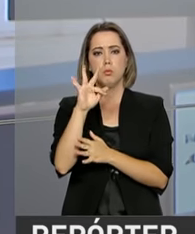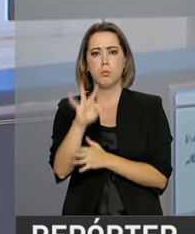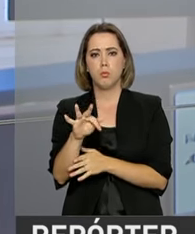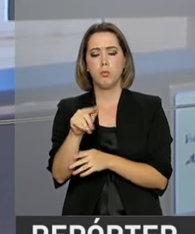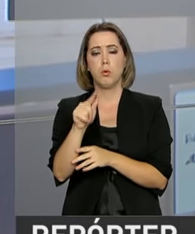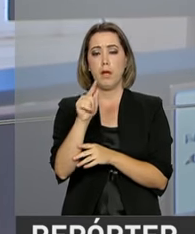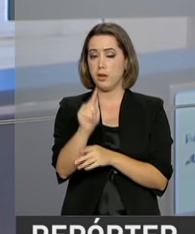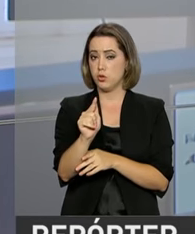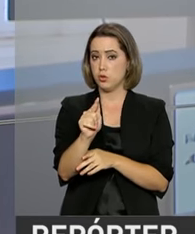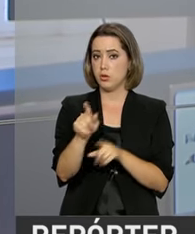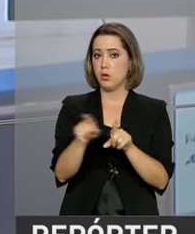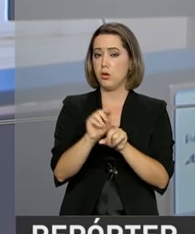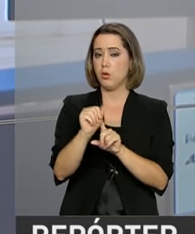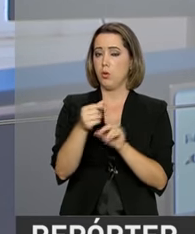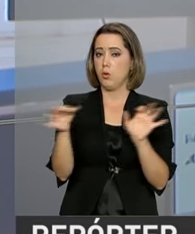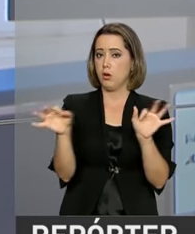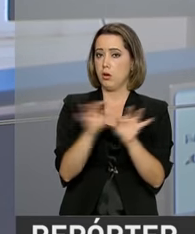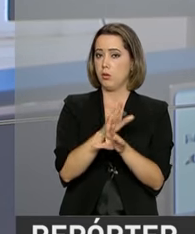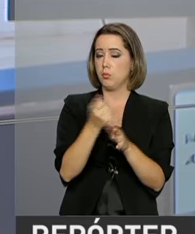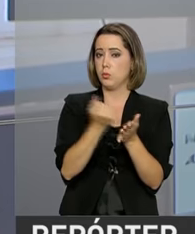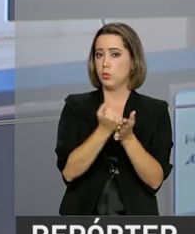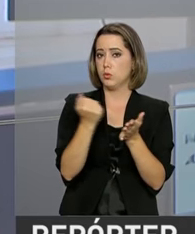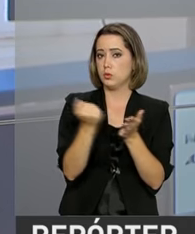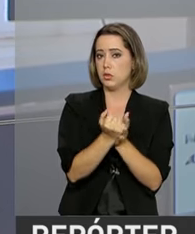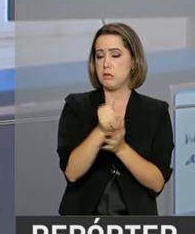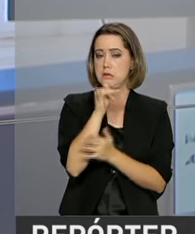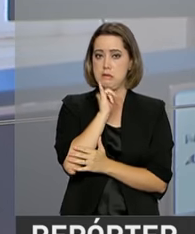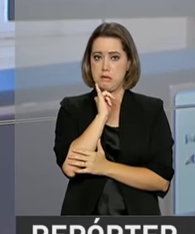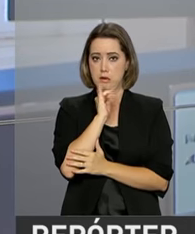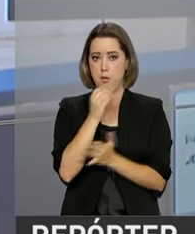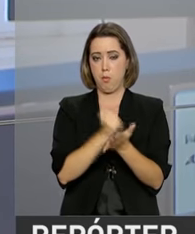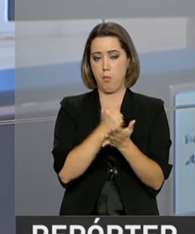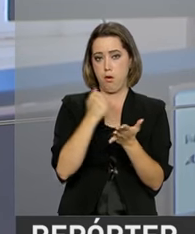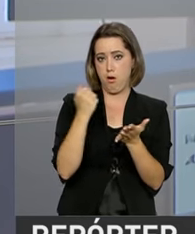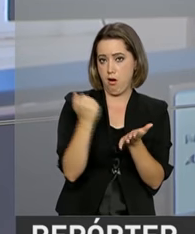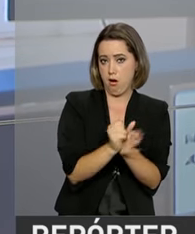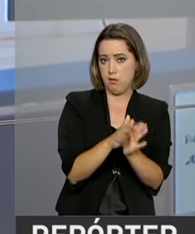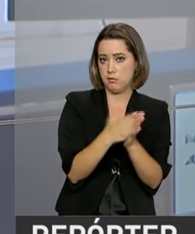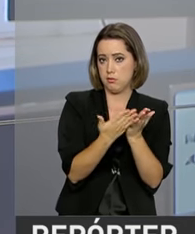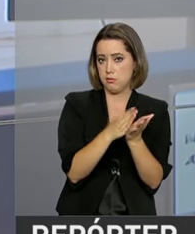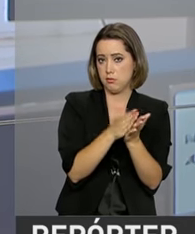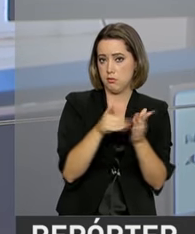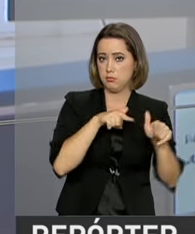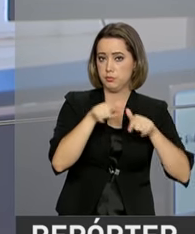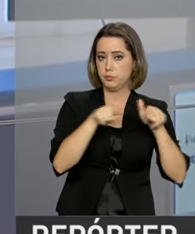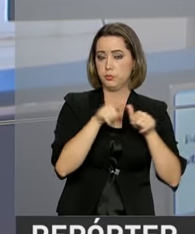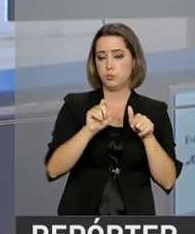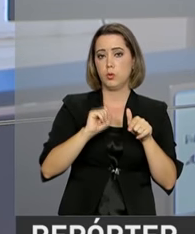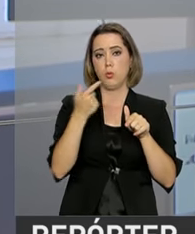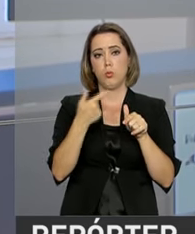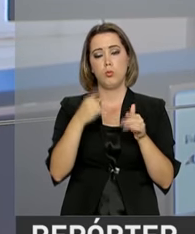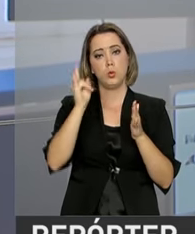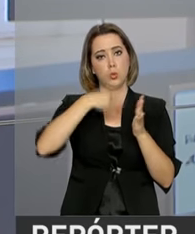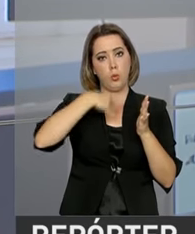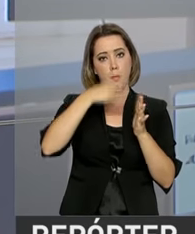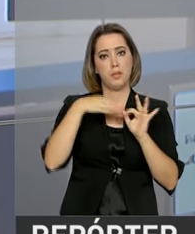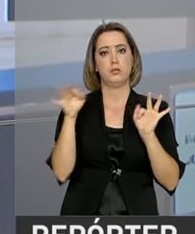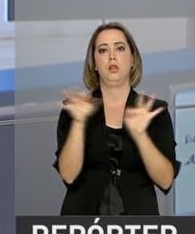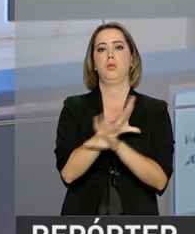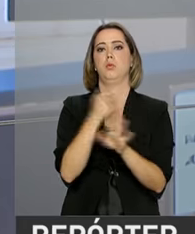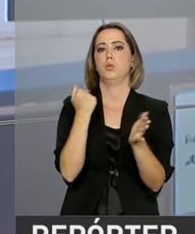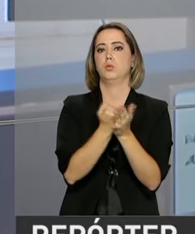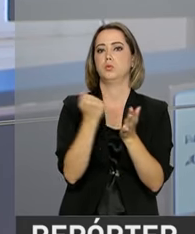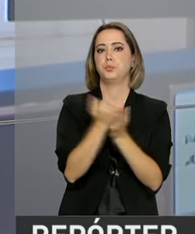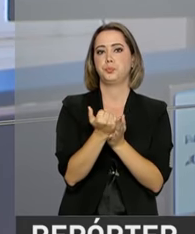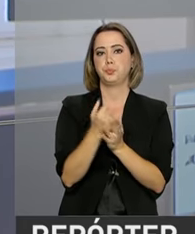comprovante de finalização do contrato de trabalho como a carteira de trabalho ou o termo de rescisão do contrato de trabalho no pró próximo